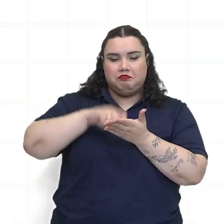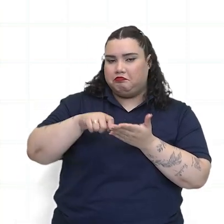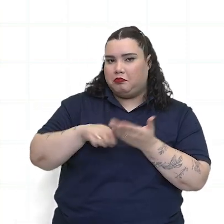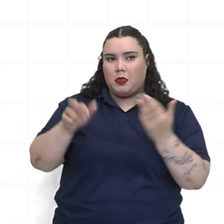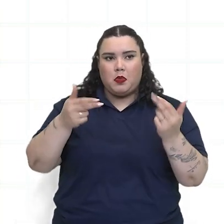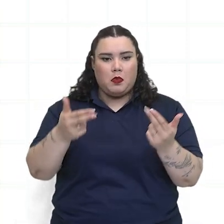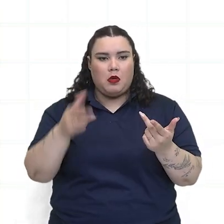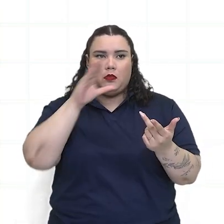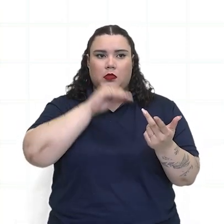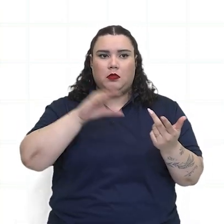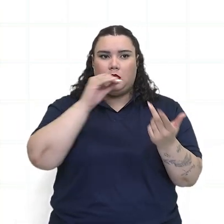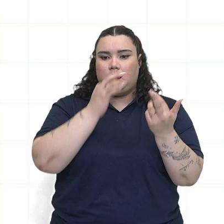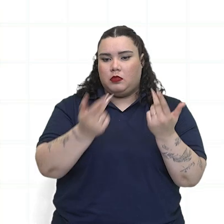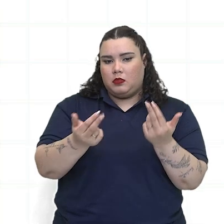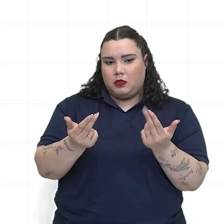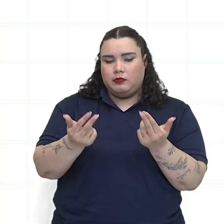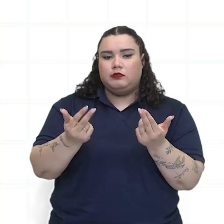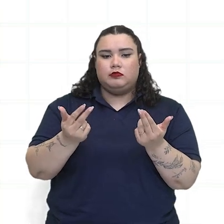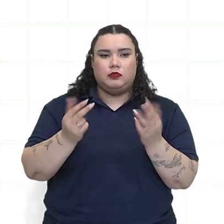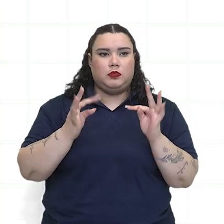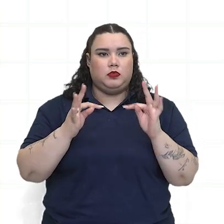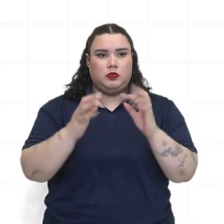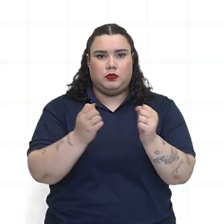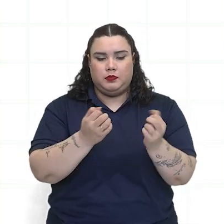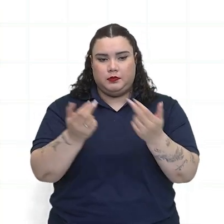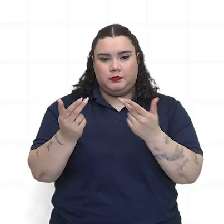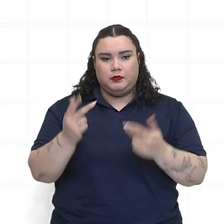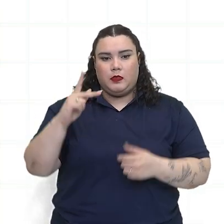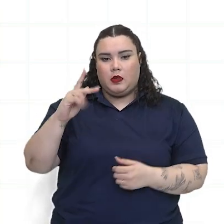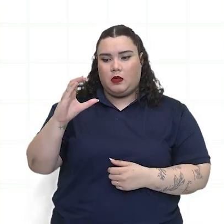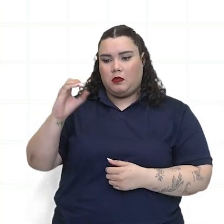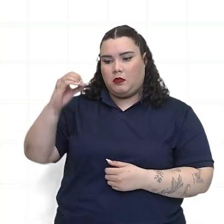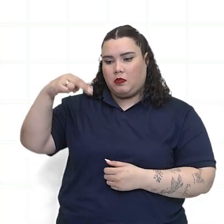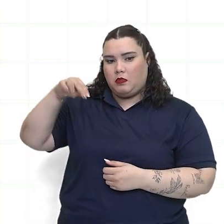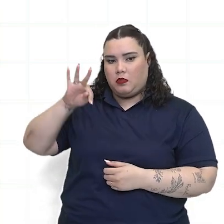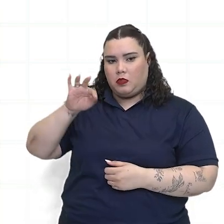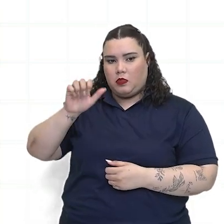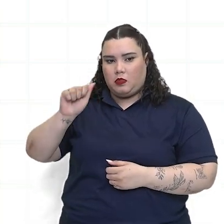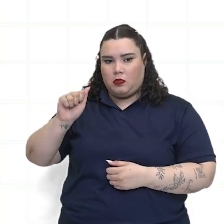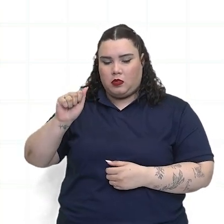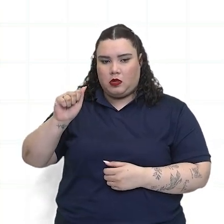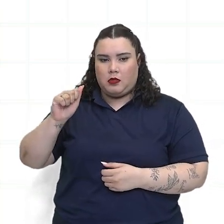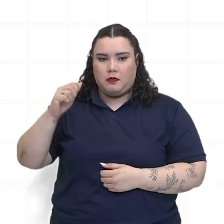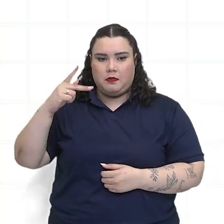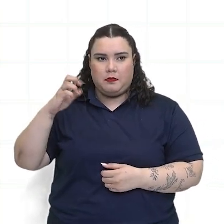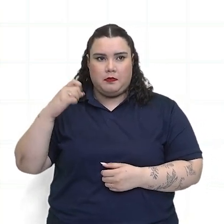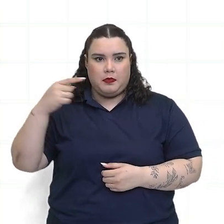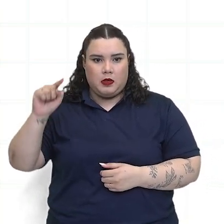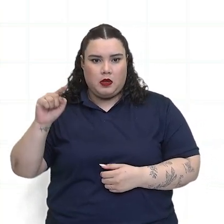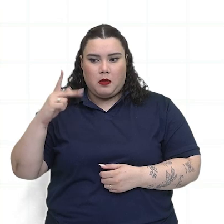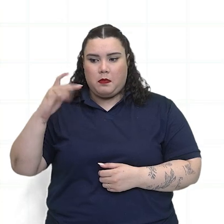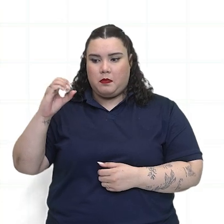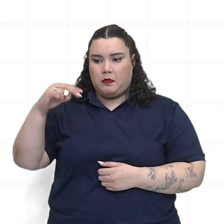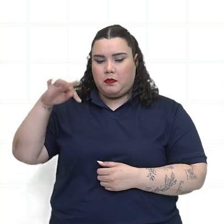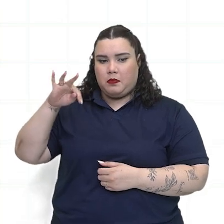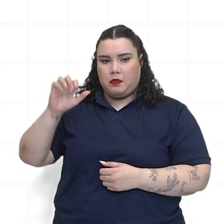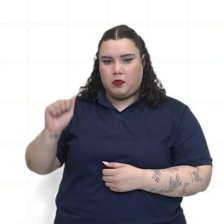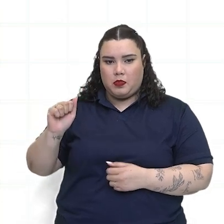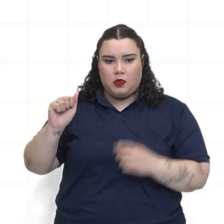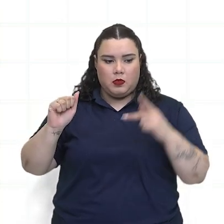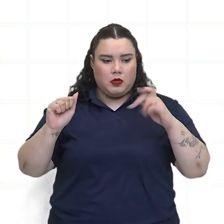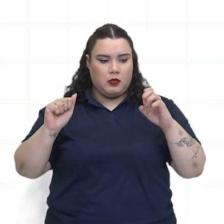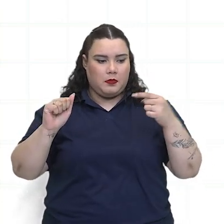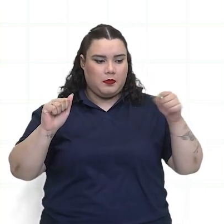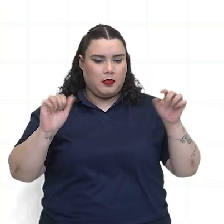e nem do som. Todos aqui estão iguais. Pontapé, veja, juntei ponta mais pé, formou a